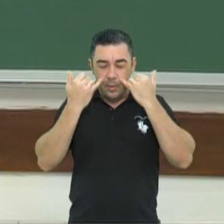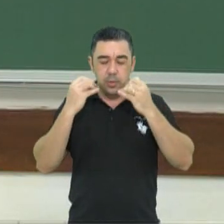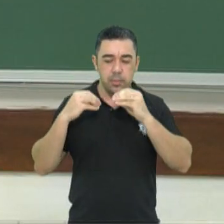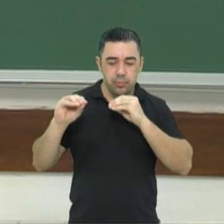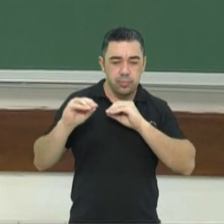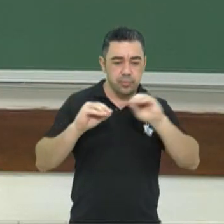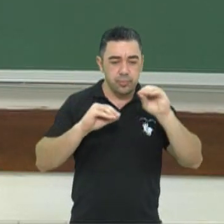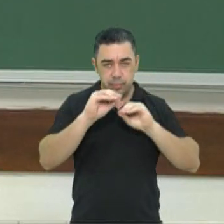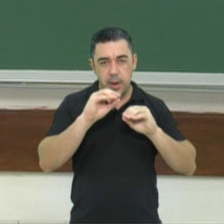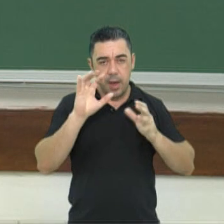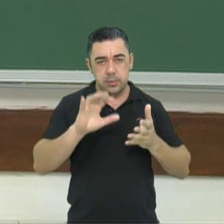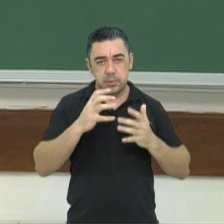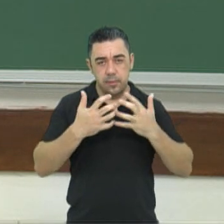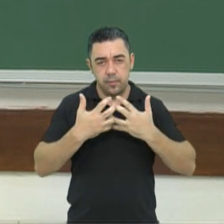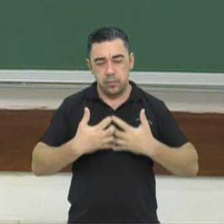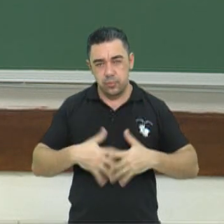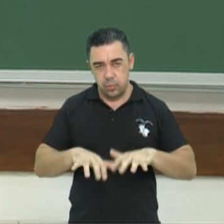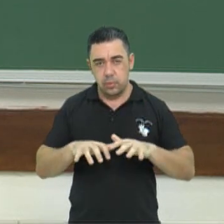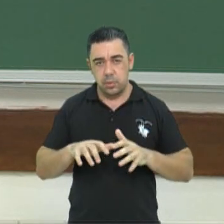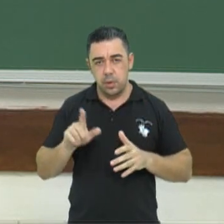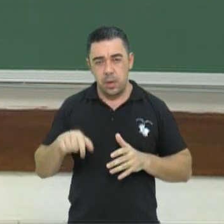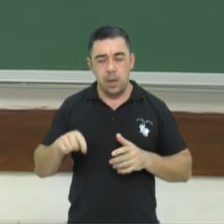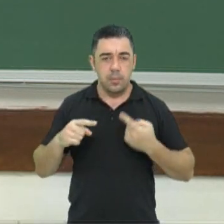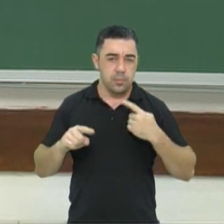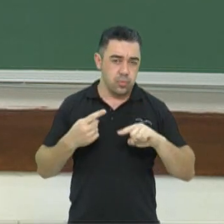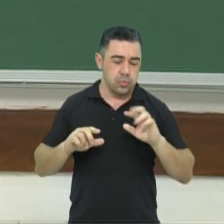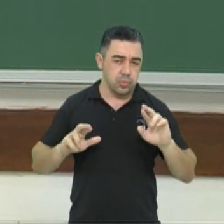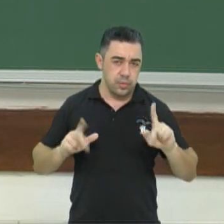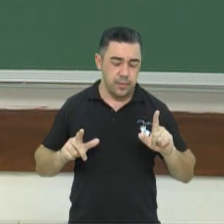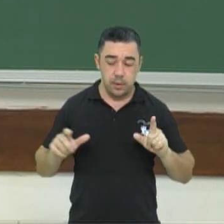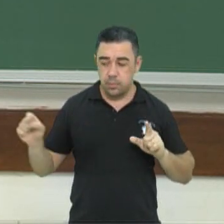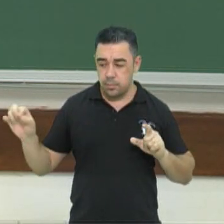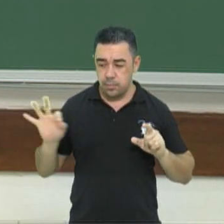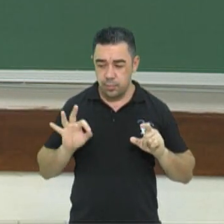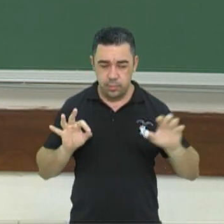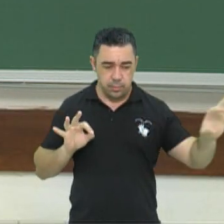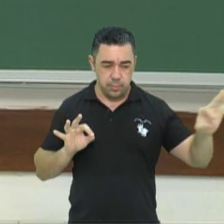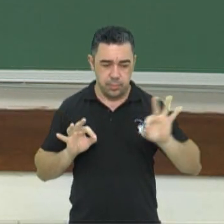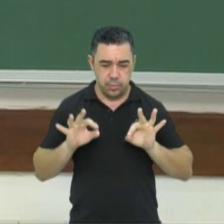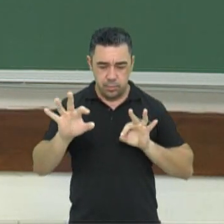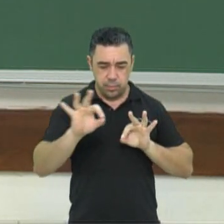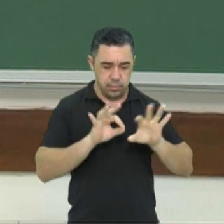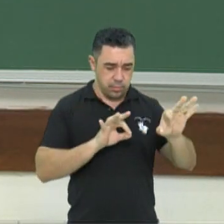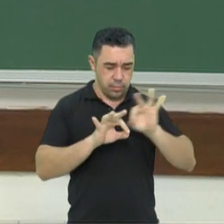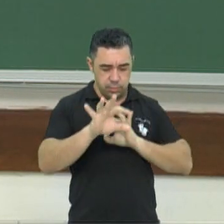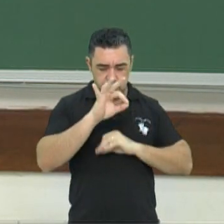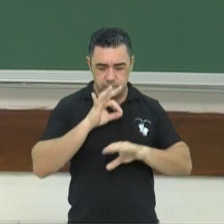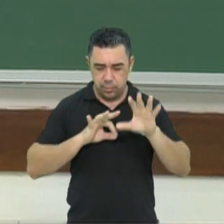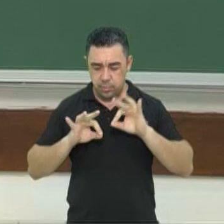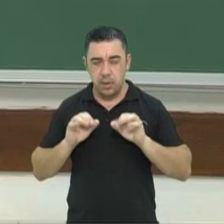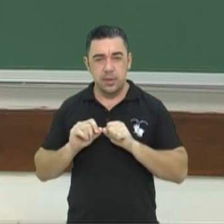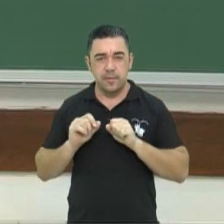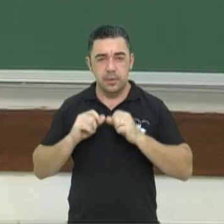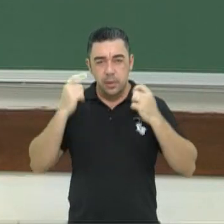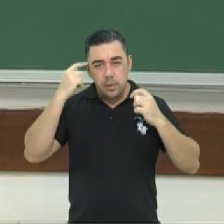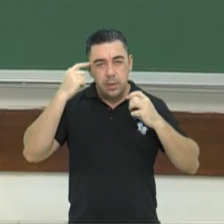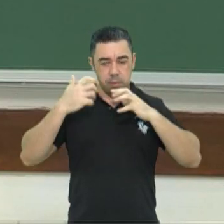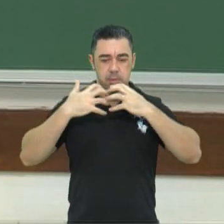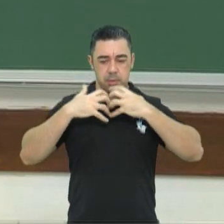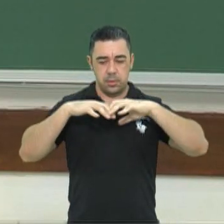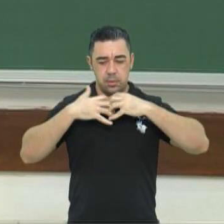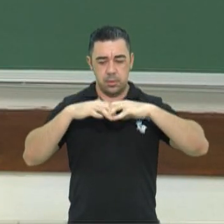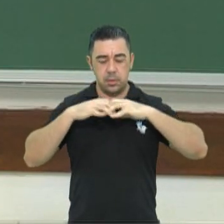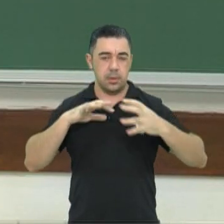pensamentos. Então, quando ele junta músicos diferentes, de lugares diferentes, ele está fazendo o quê? Ele está ativando, né,